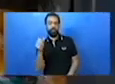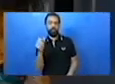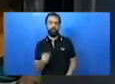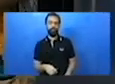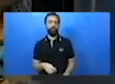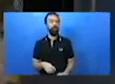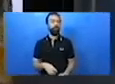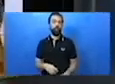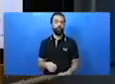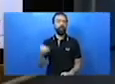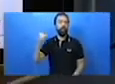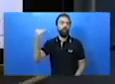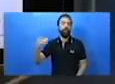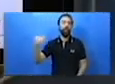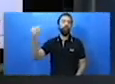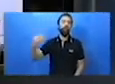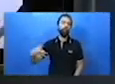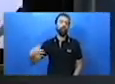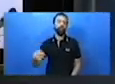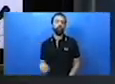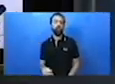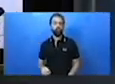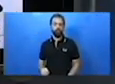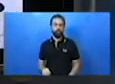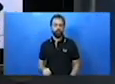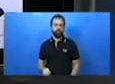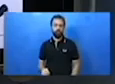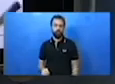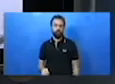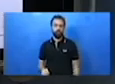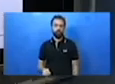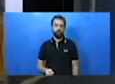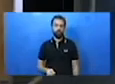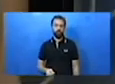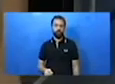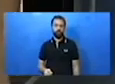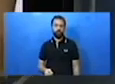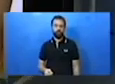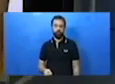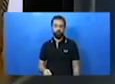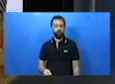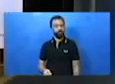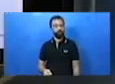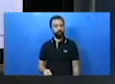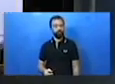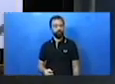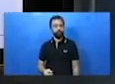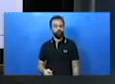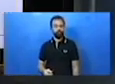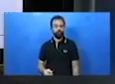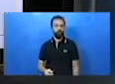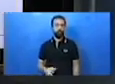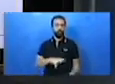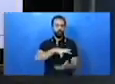explicação aqui, nada mais é, que agora as professoras vão até dar risada, vão gostar, nada mais é que pega o